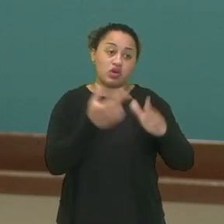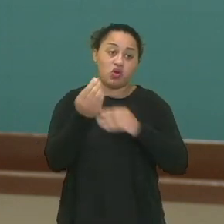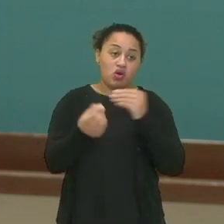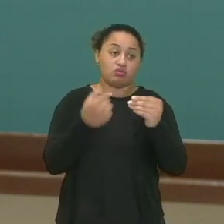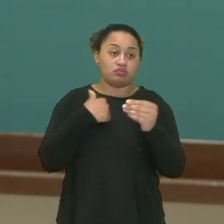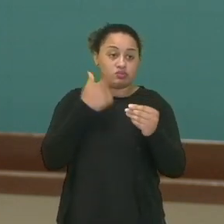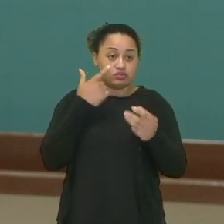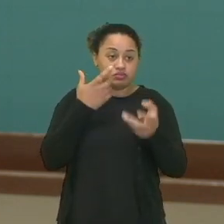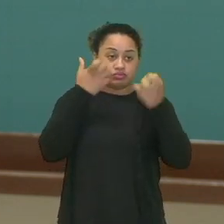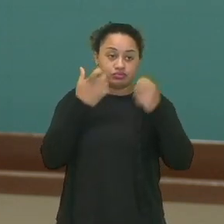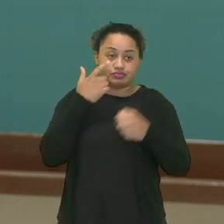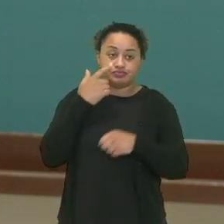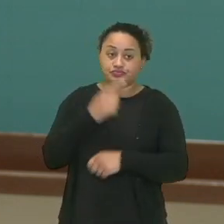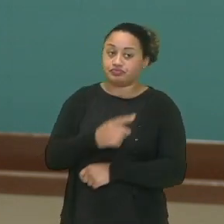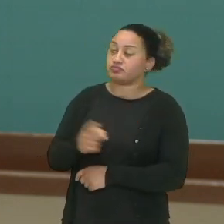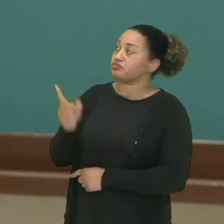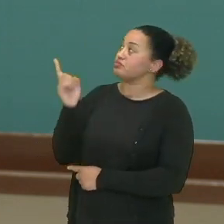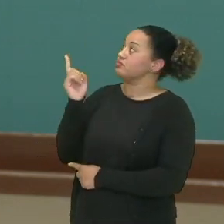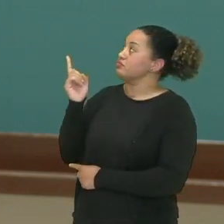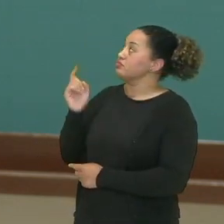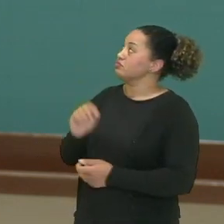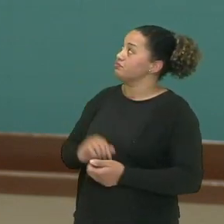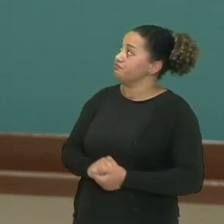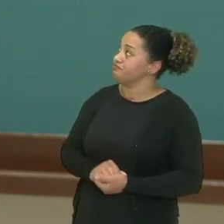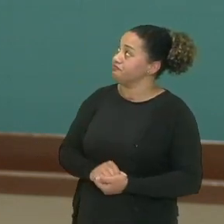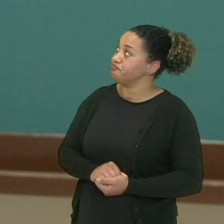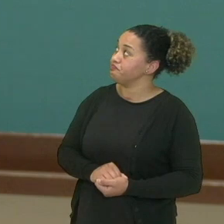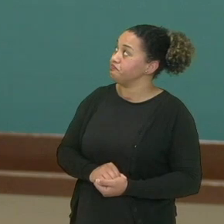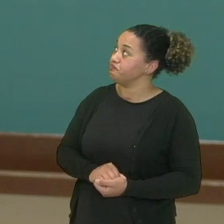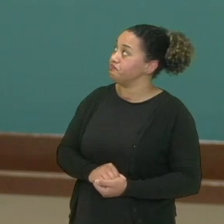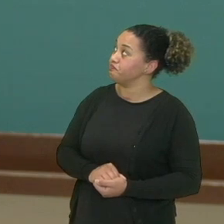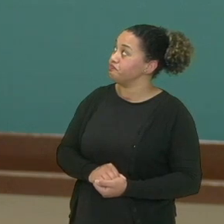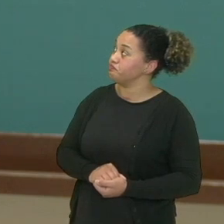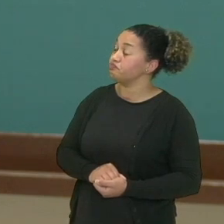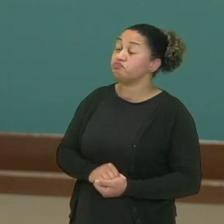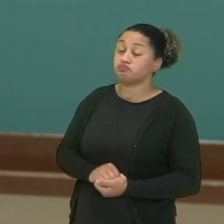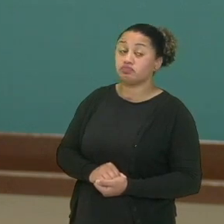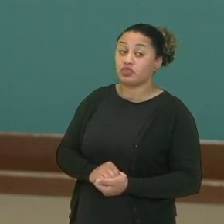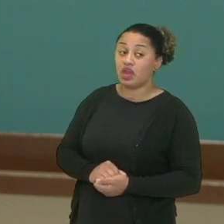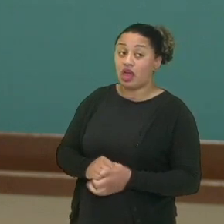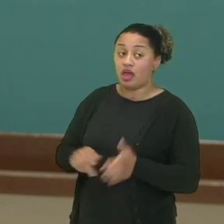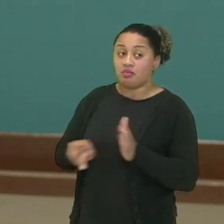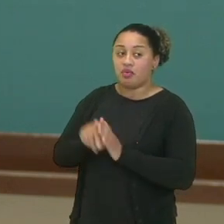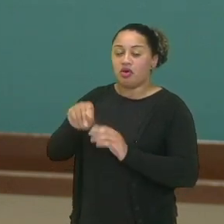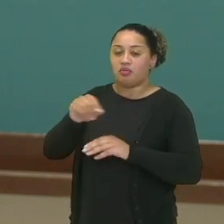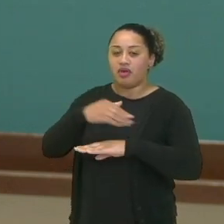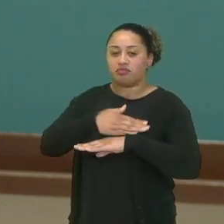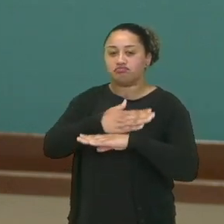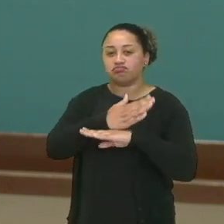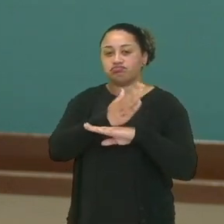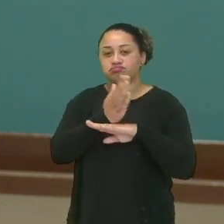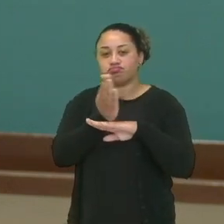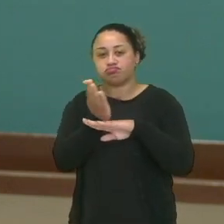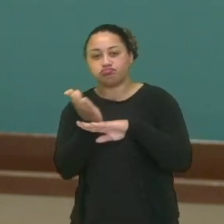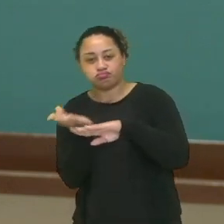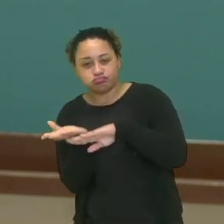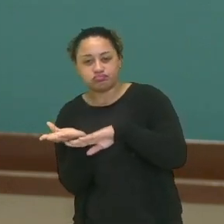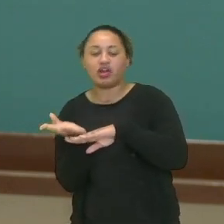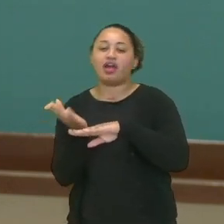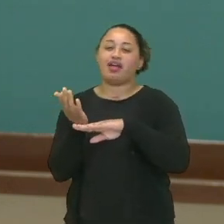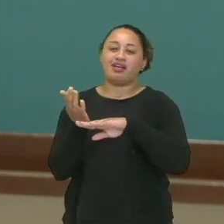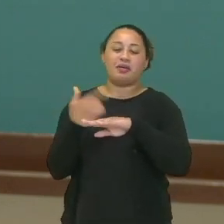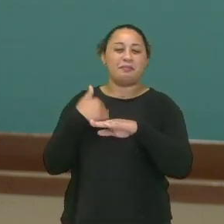bom? Eles podem estar associados a um giro, uma volta, pensando lá nas manobras do skate, né? Que tem vários